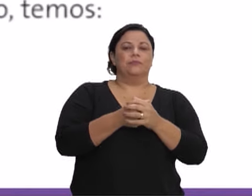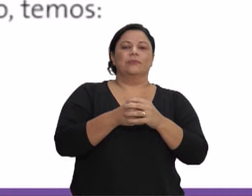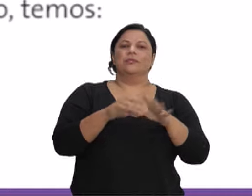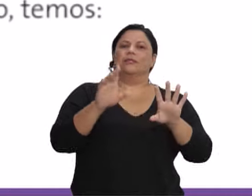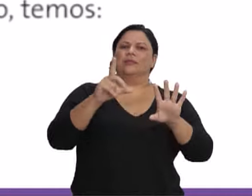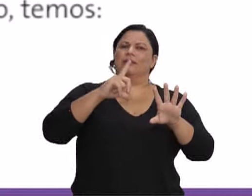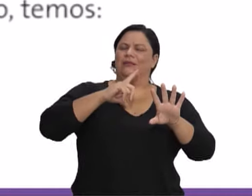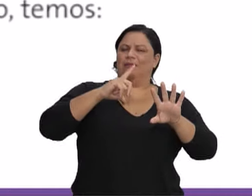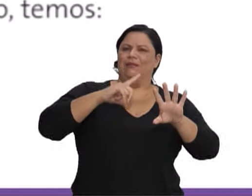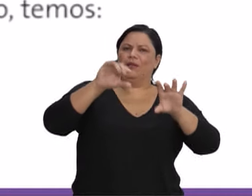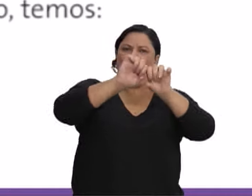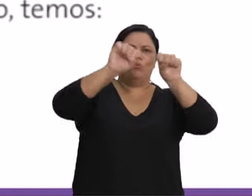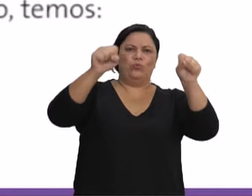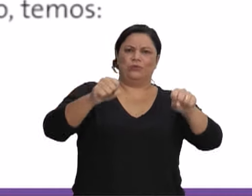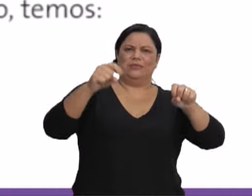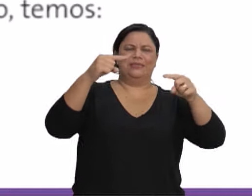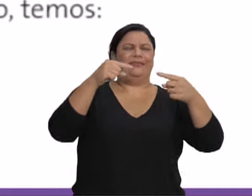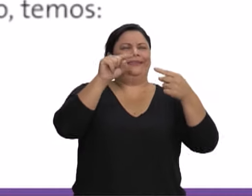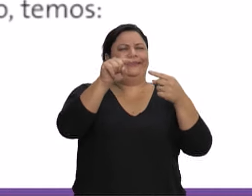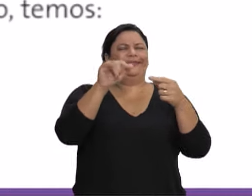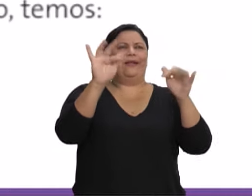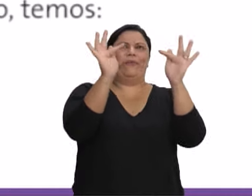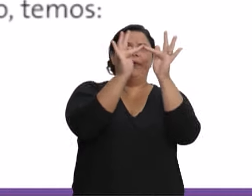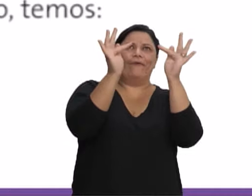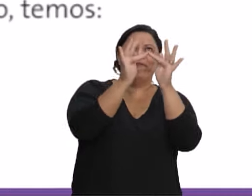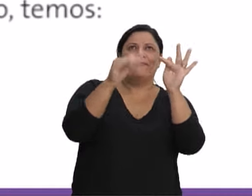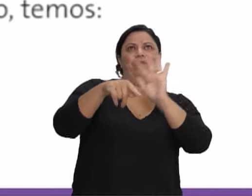sistema. Aqui, ele só